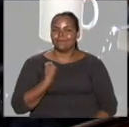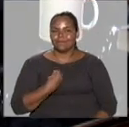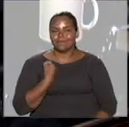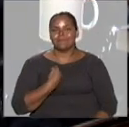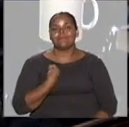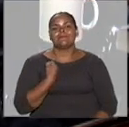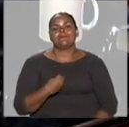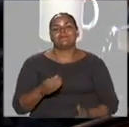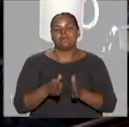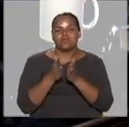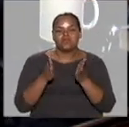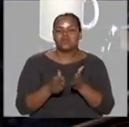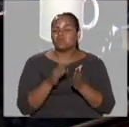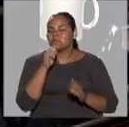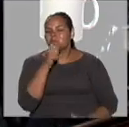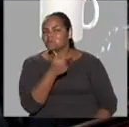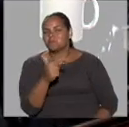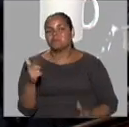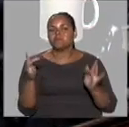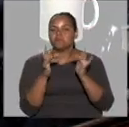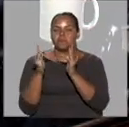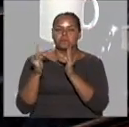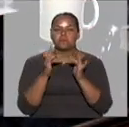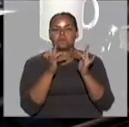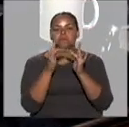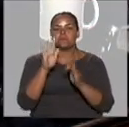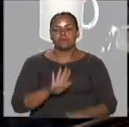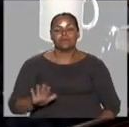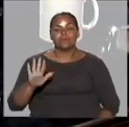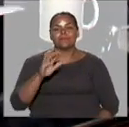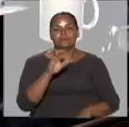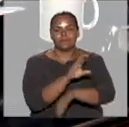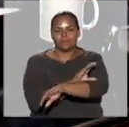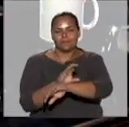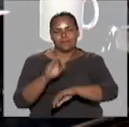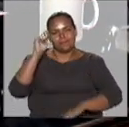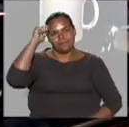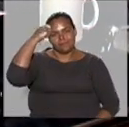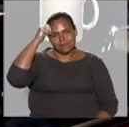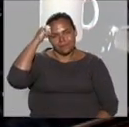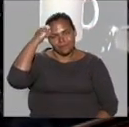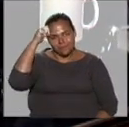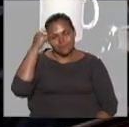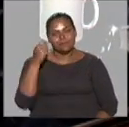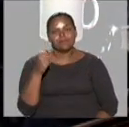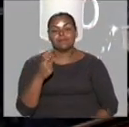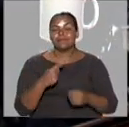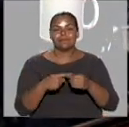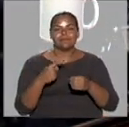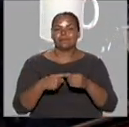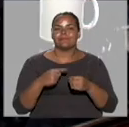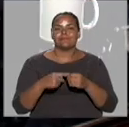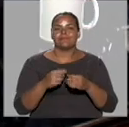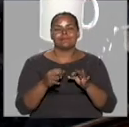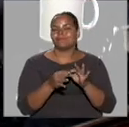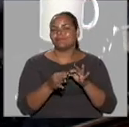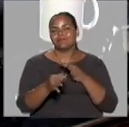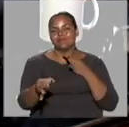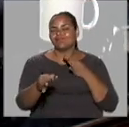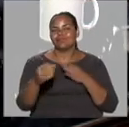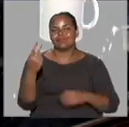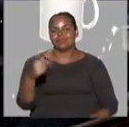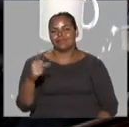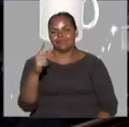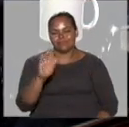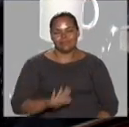vida de classe média, não tinha muito contato com esse universo. Essa é uma cultura negra suburbana, ou seja, completamente distante